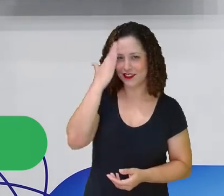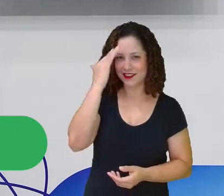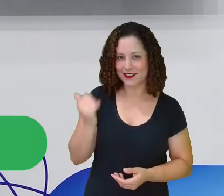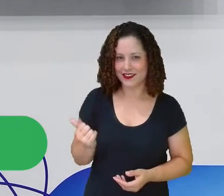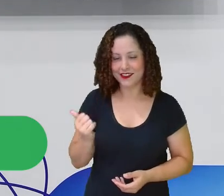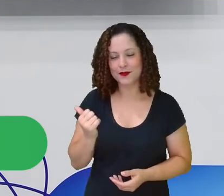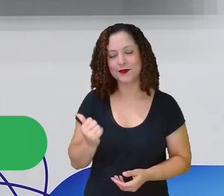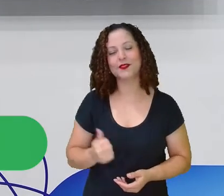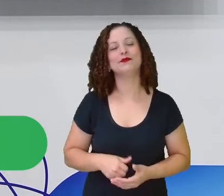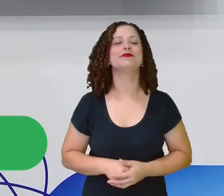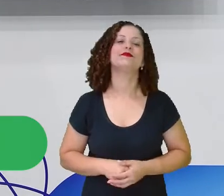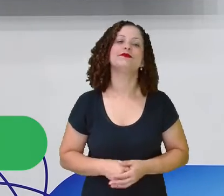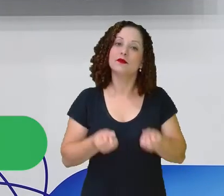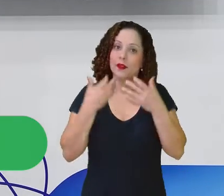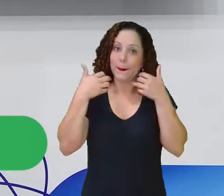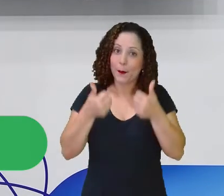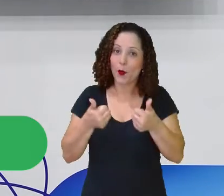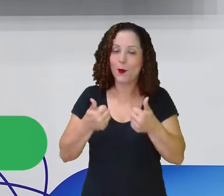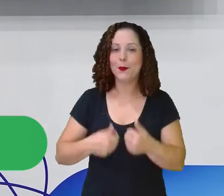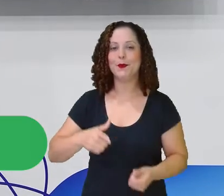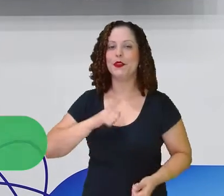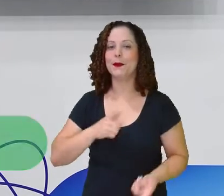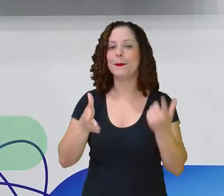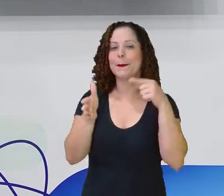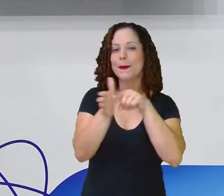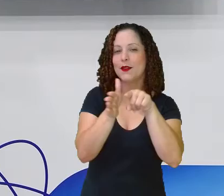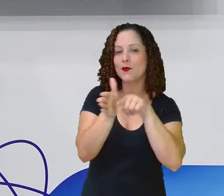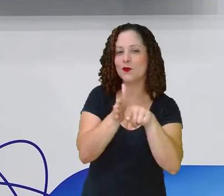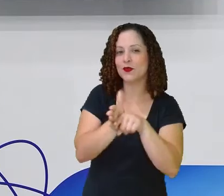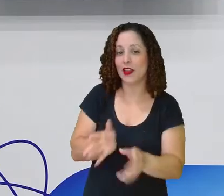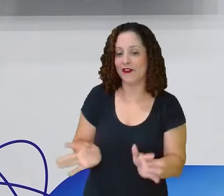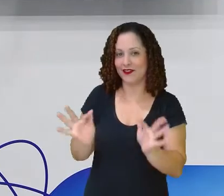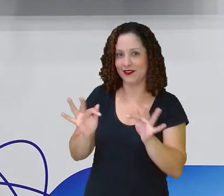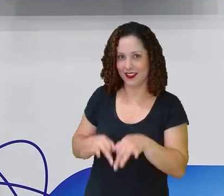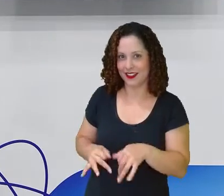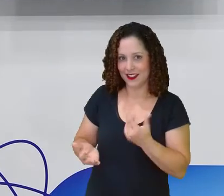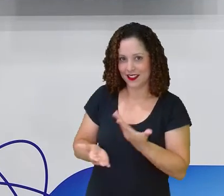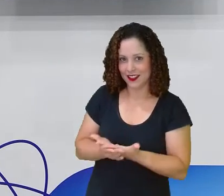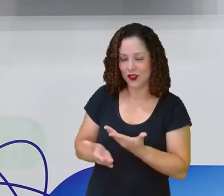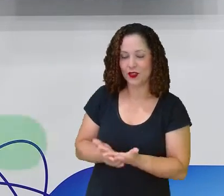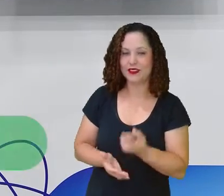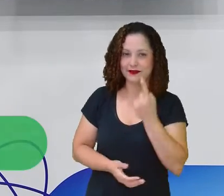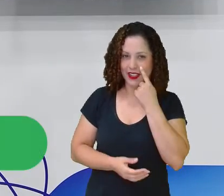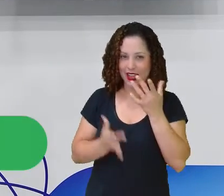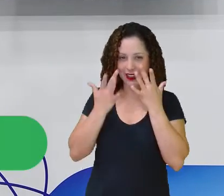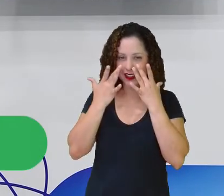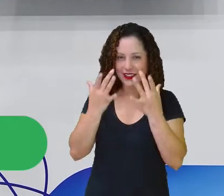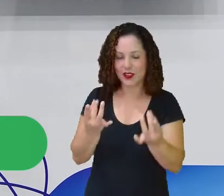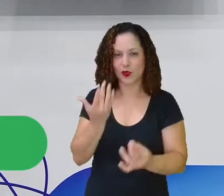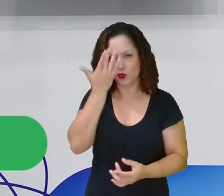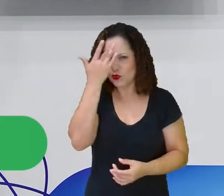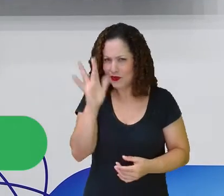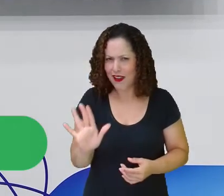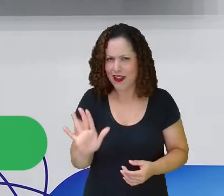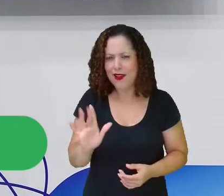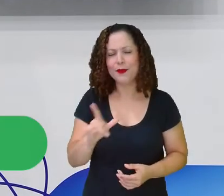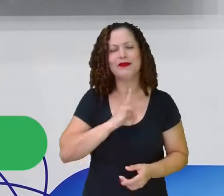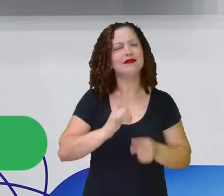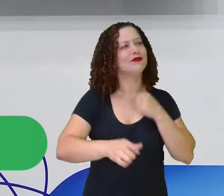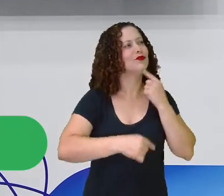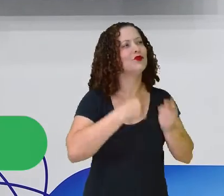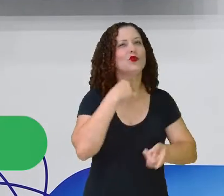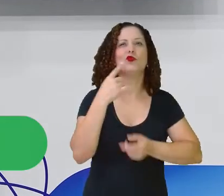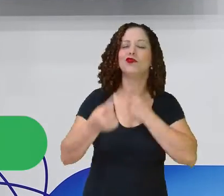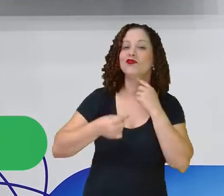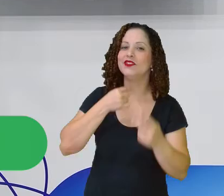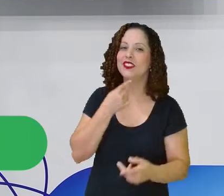dominam? Que bom, porque nós teremos algumas perguntas no final, beleza? Então vai prestando atenção, se você não sabe ainda, tem alguma